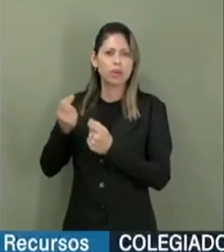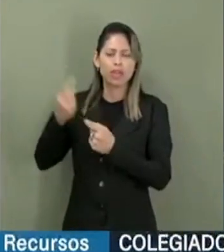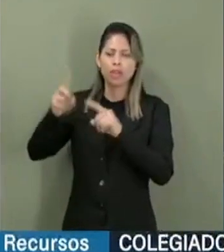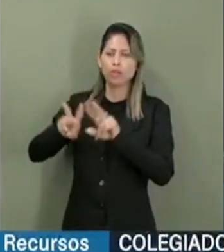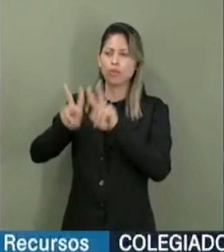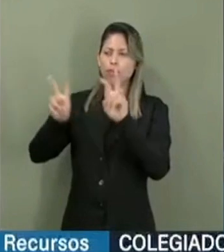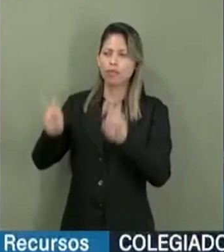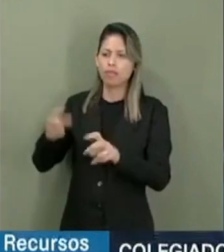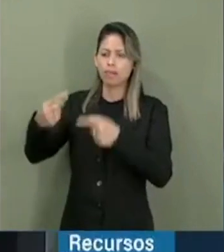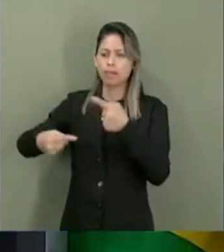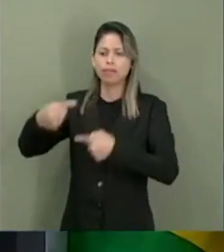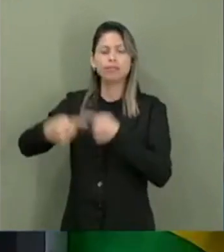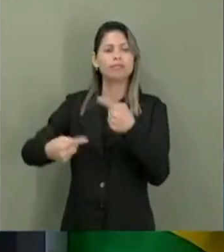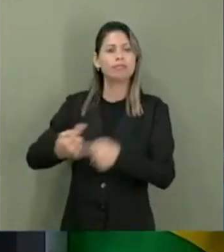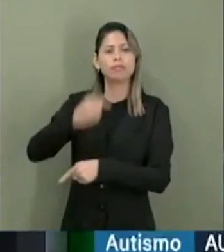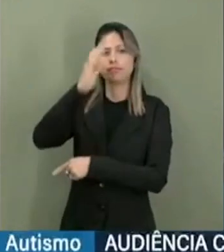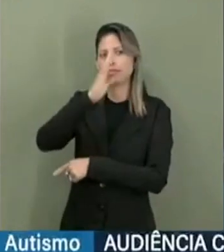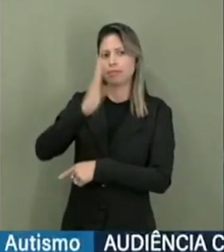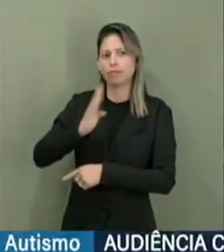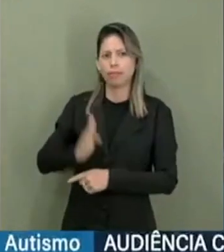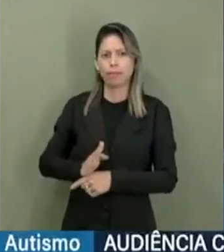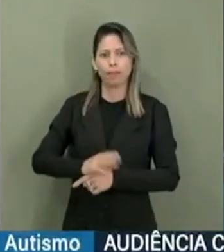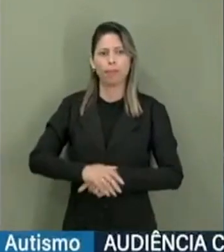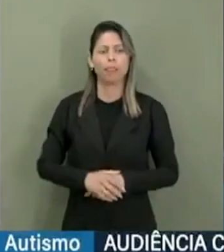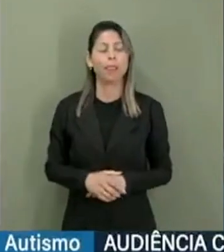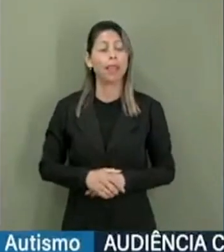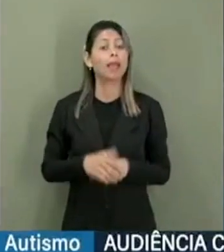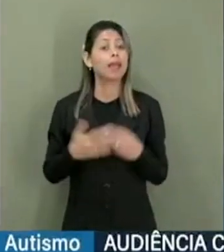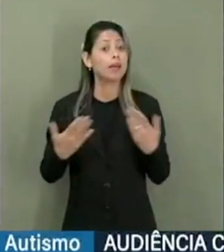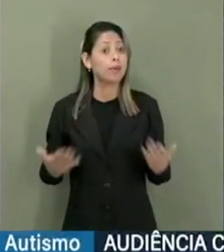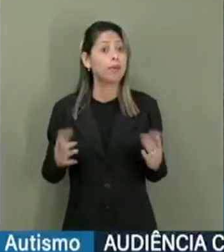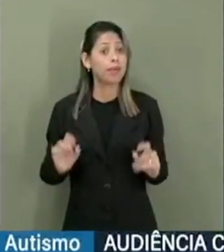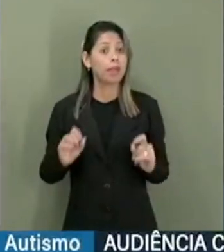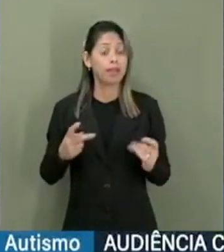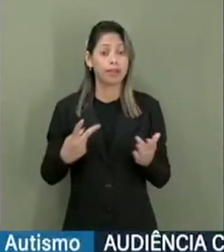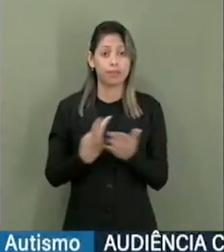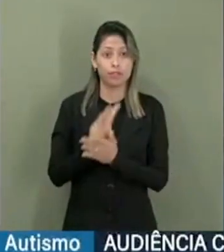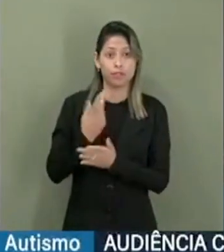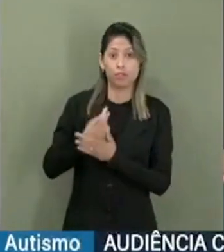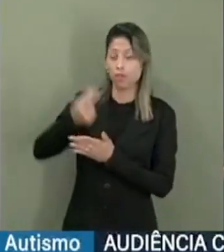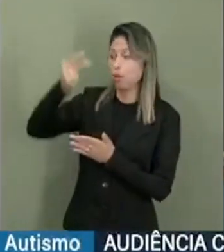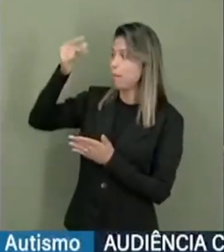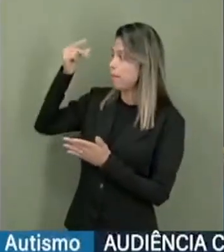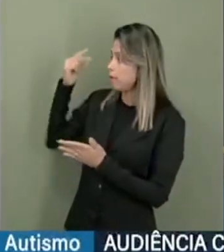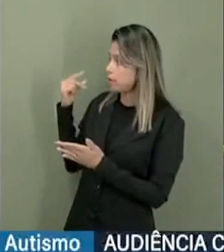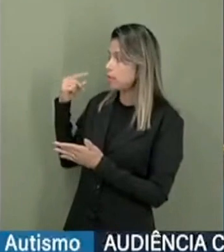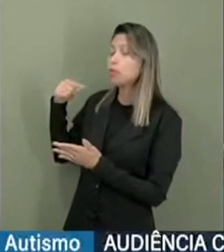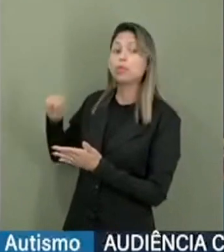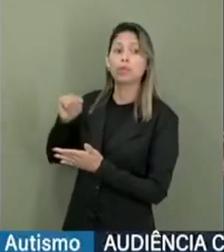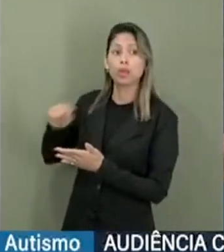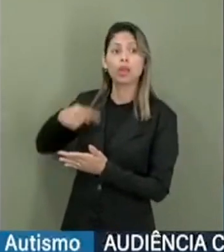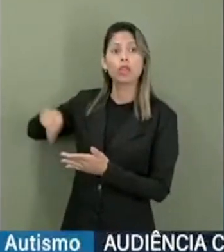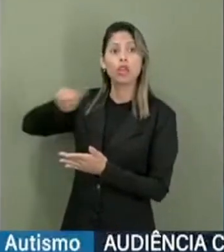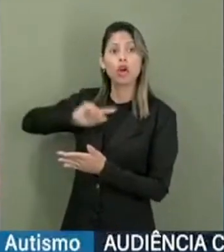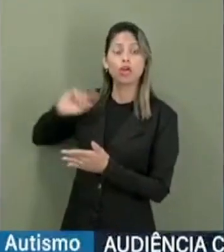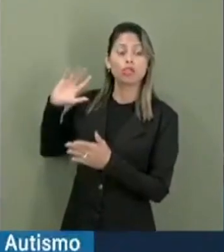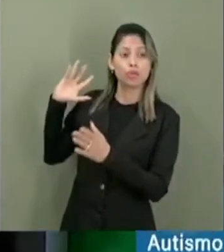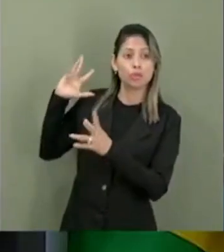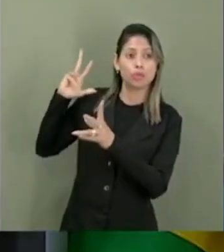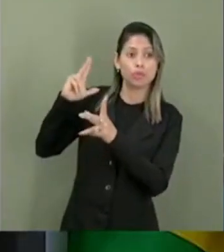temas nacionais recebemos uma herança de atraso mas estamos superando